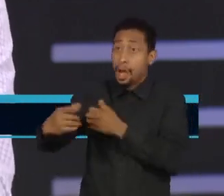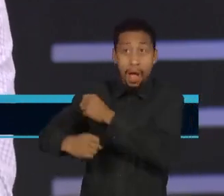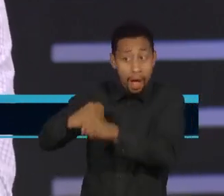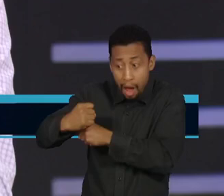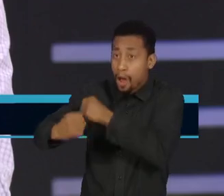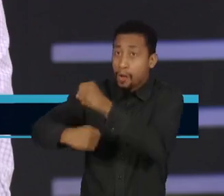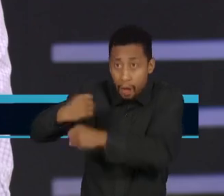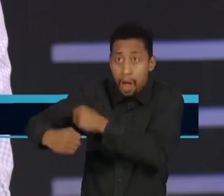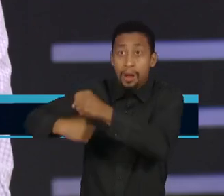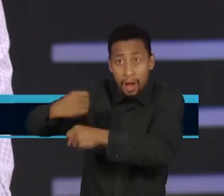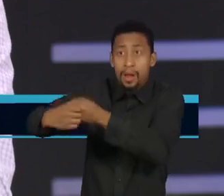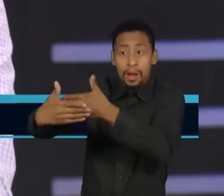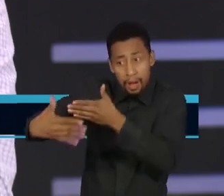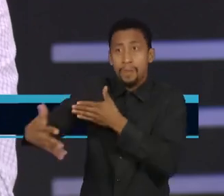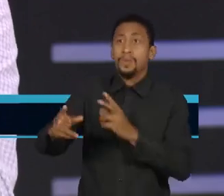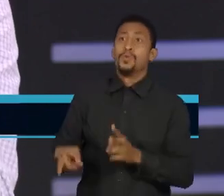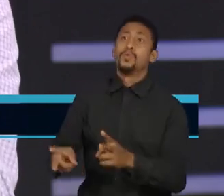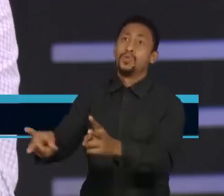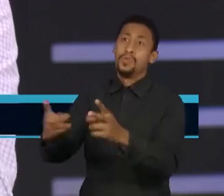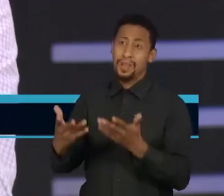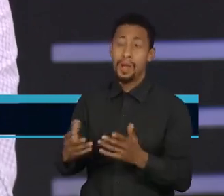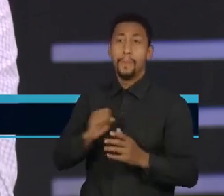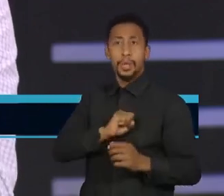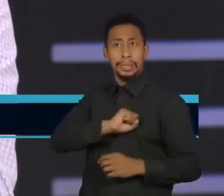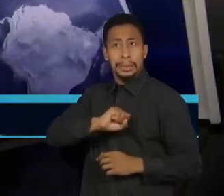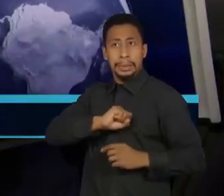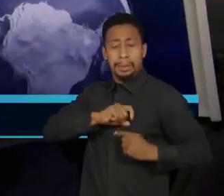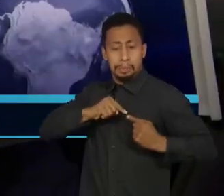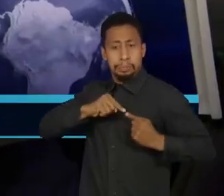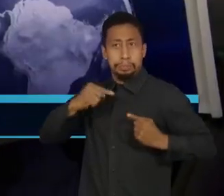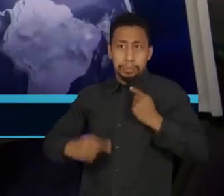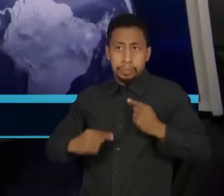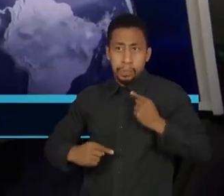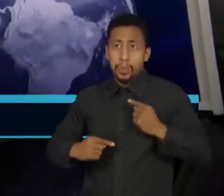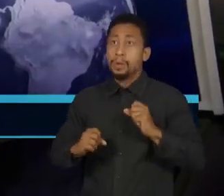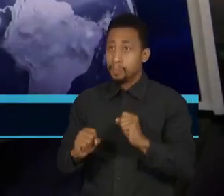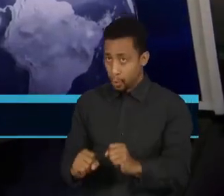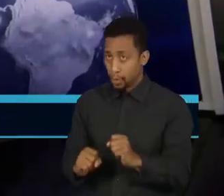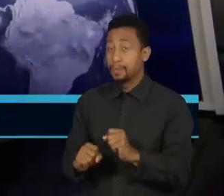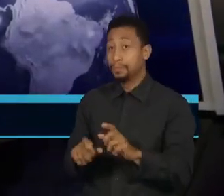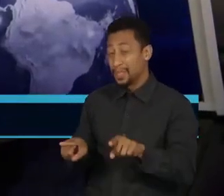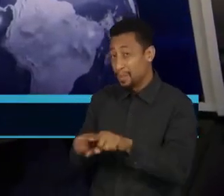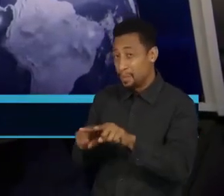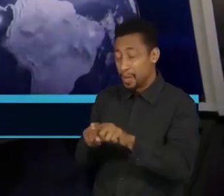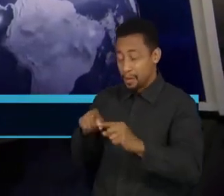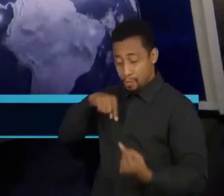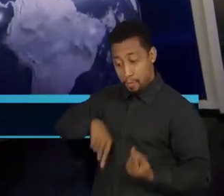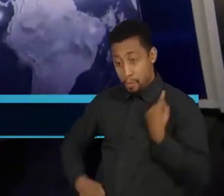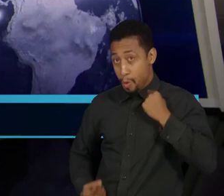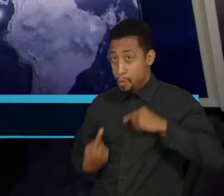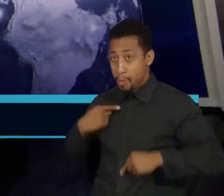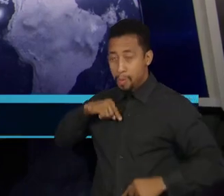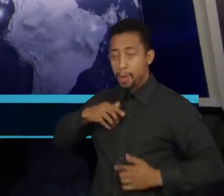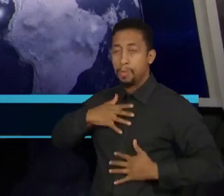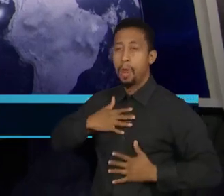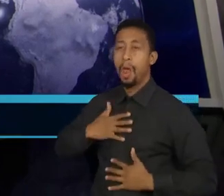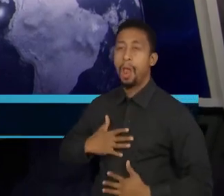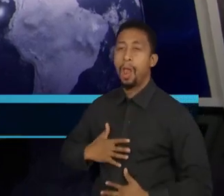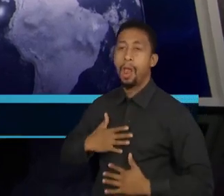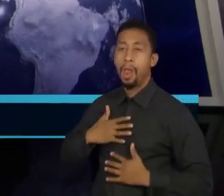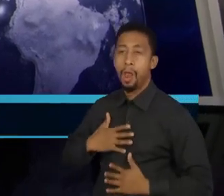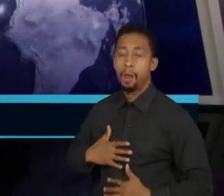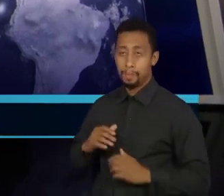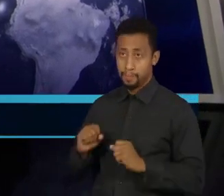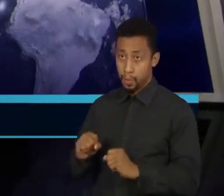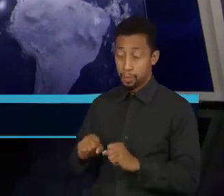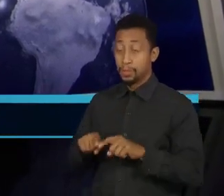infartos e mortalidade por infarto. Descompensação de DPOC. Piora da função renal e descompensação, a pessoa podendo ir até